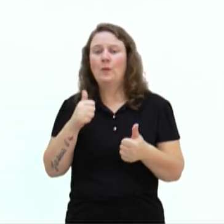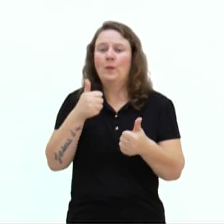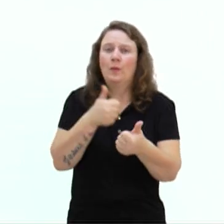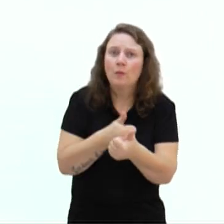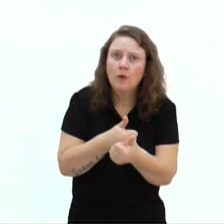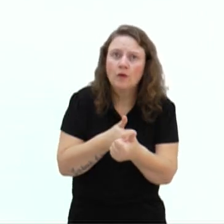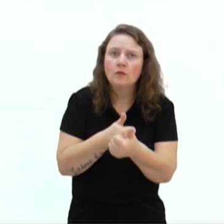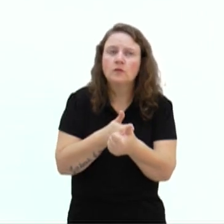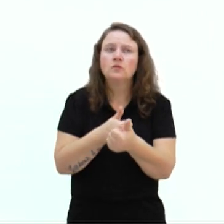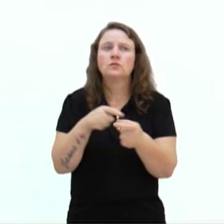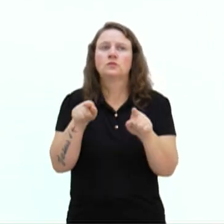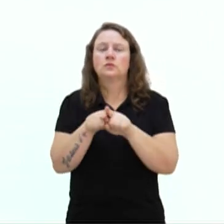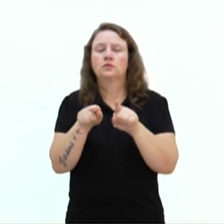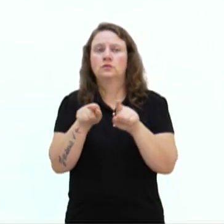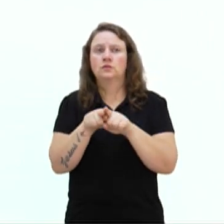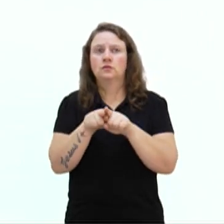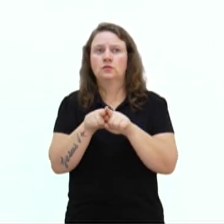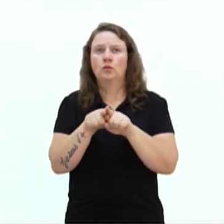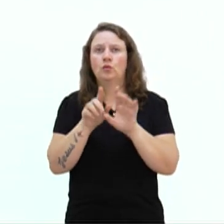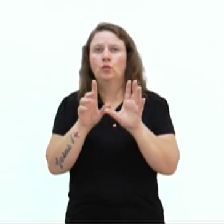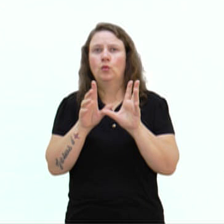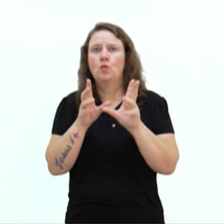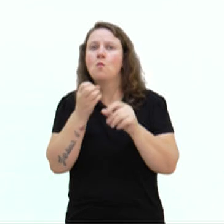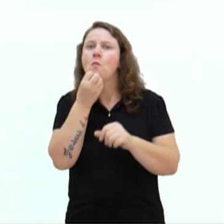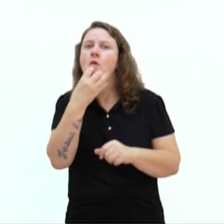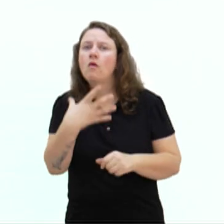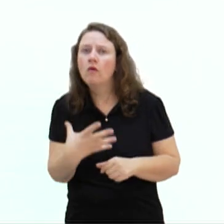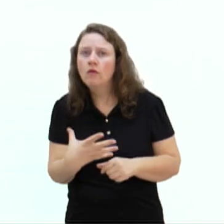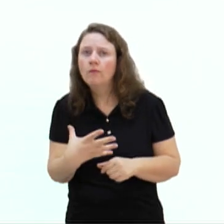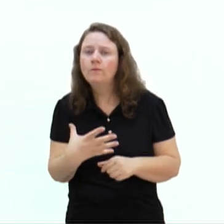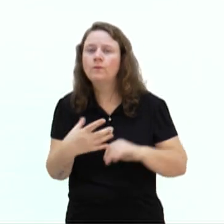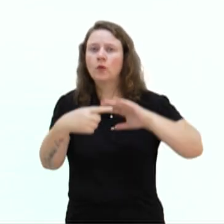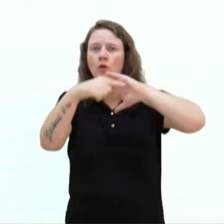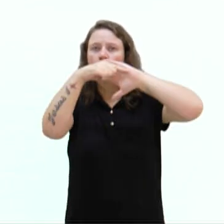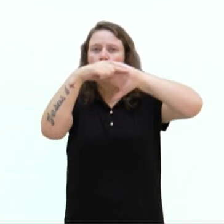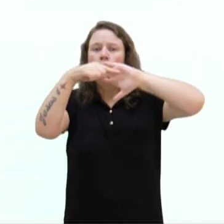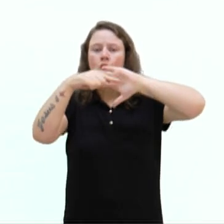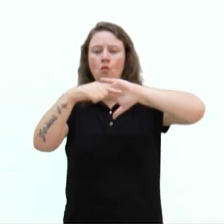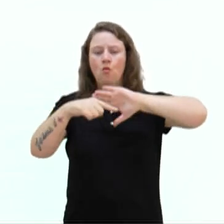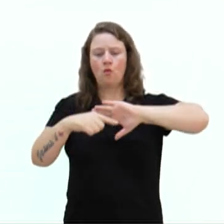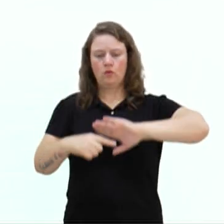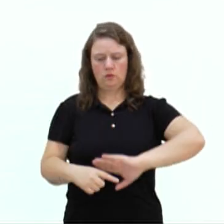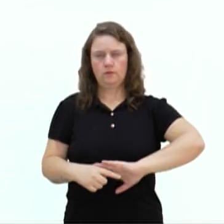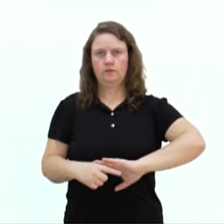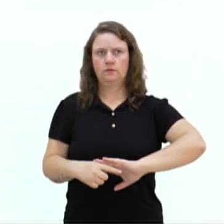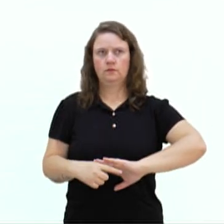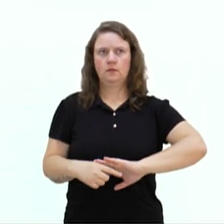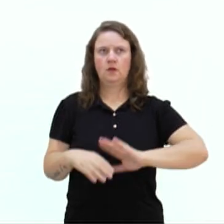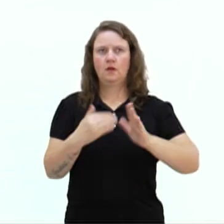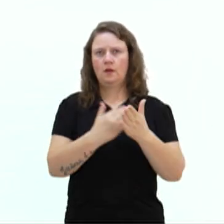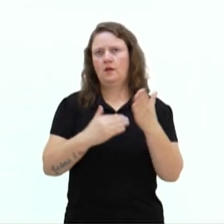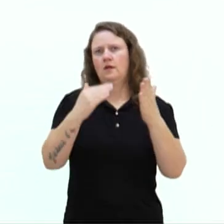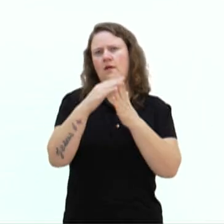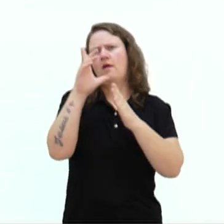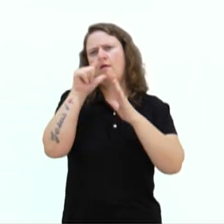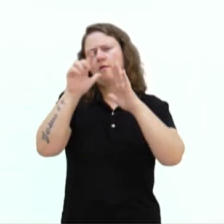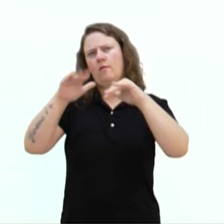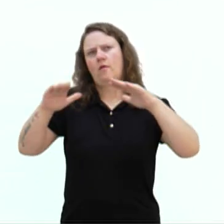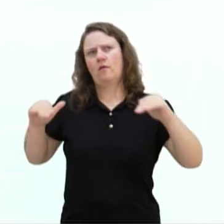sem, vice, todos usam o hífen. Observe, além-mar,